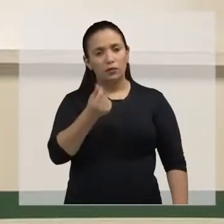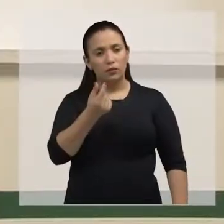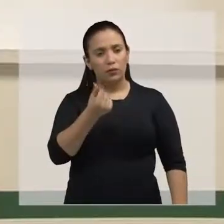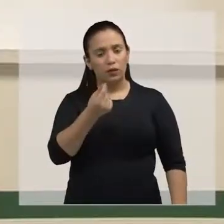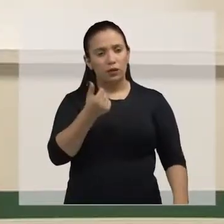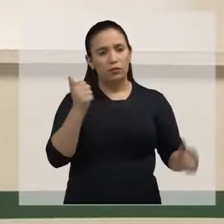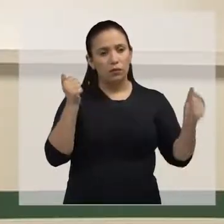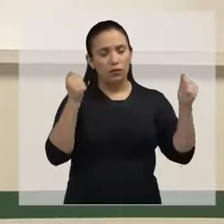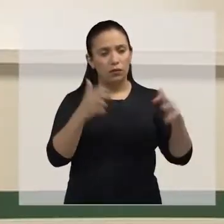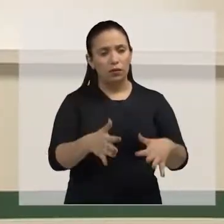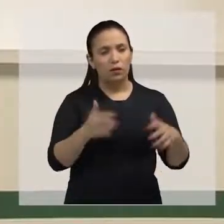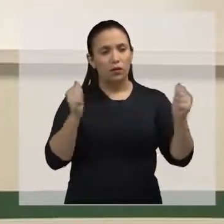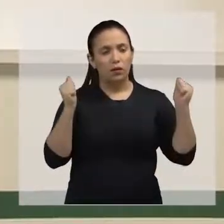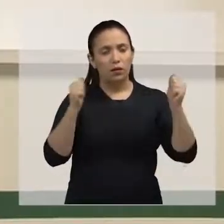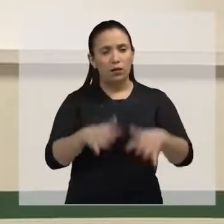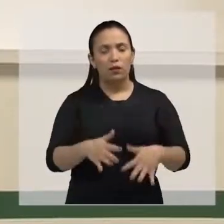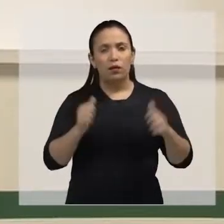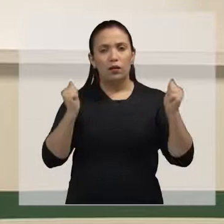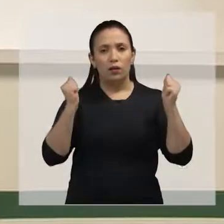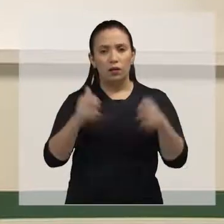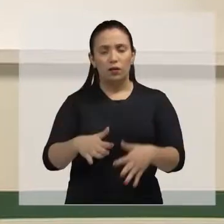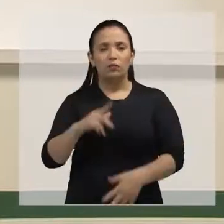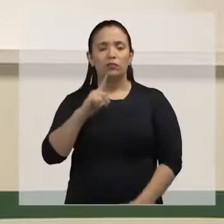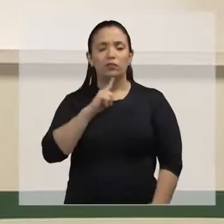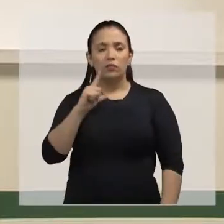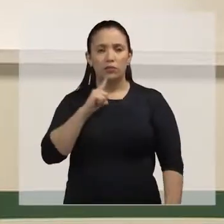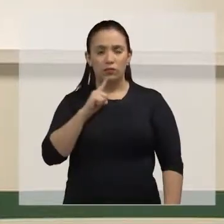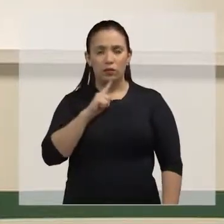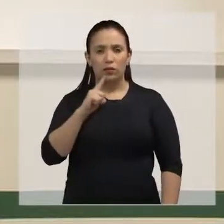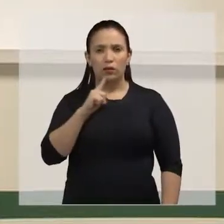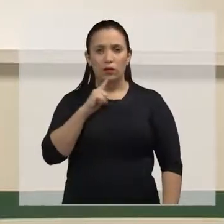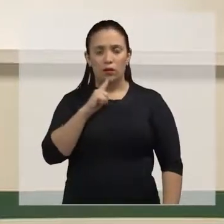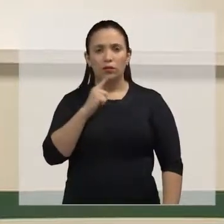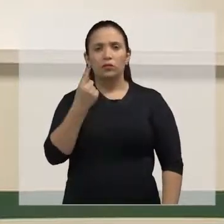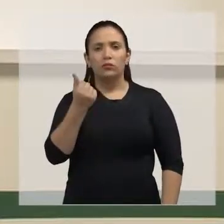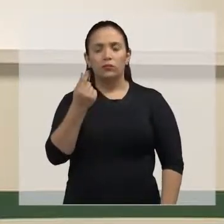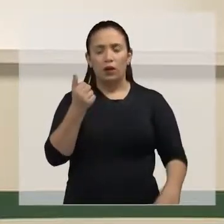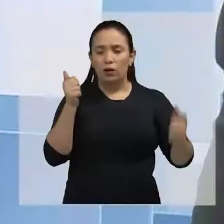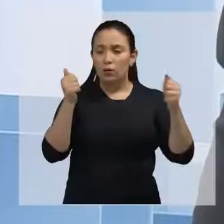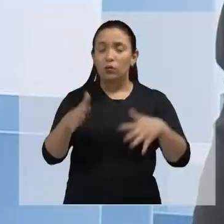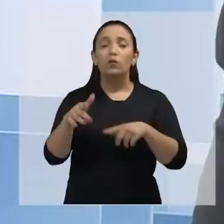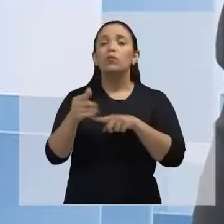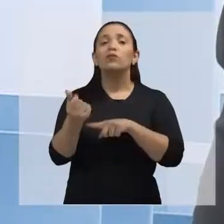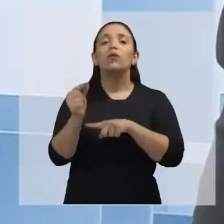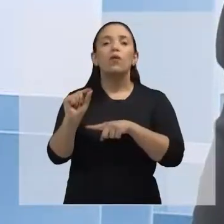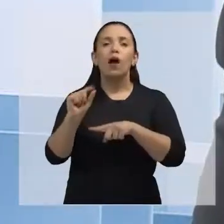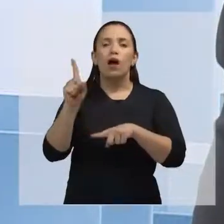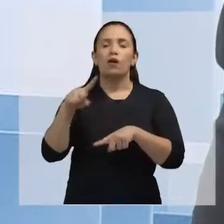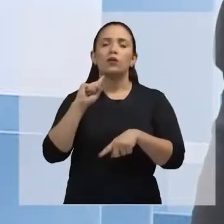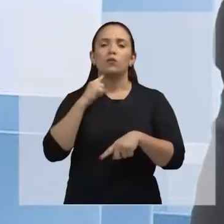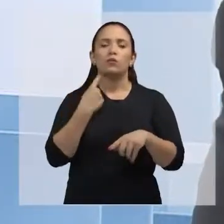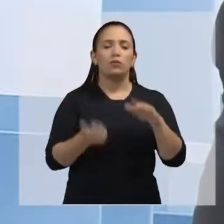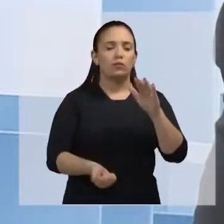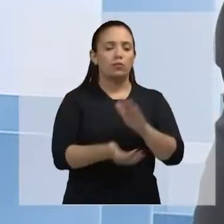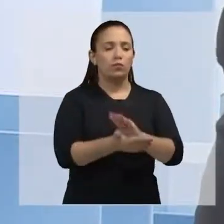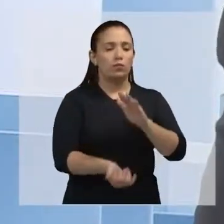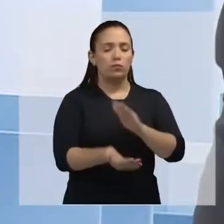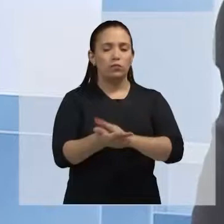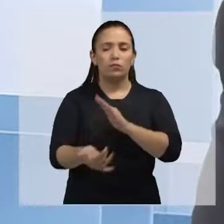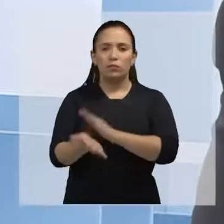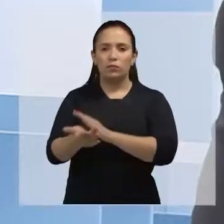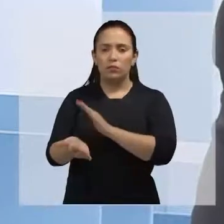tem ideia. O volume de dinheiro que corre, o volume de dinheiro que passa, dinheiro sujo, pelas mãos desse